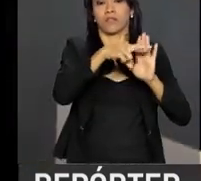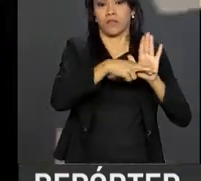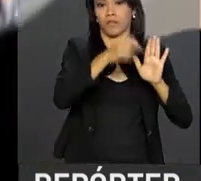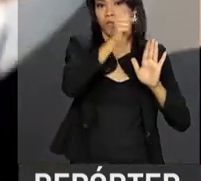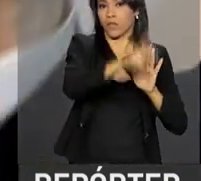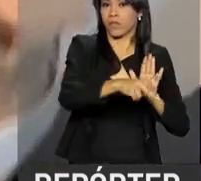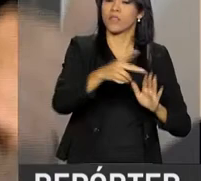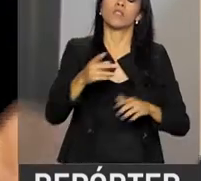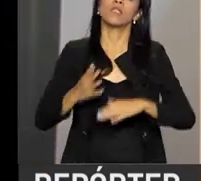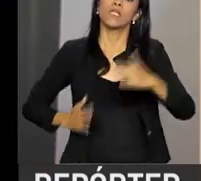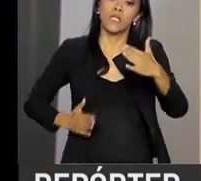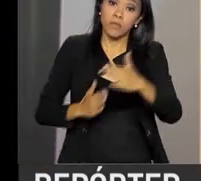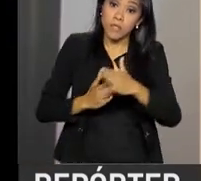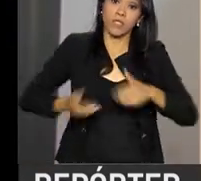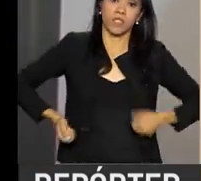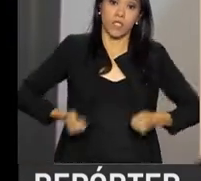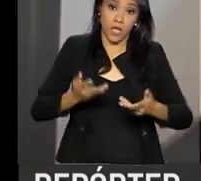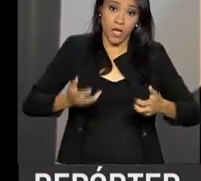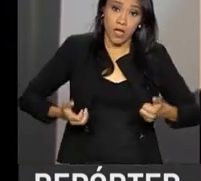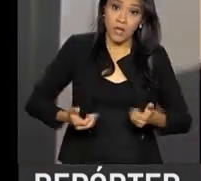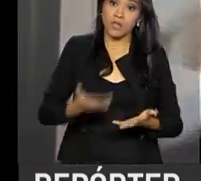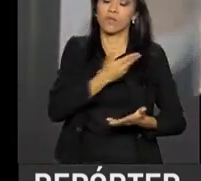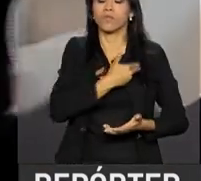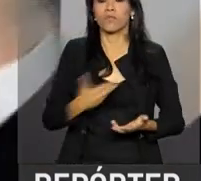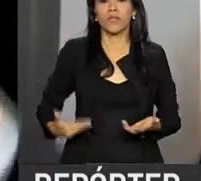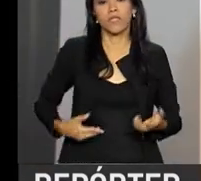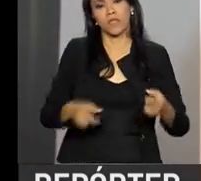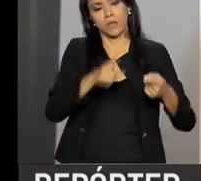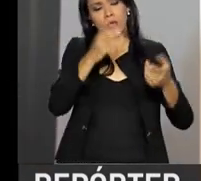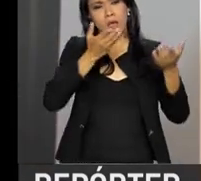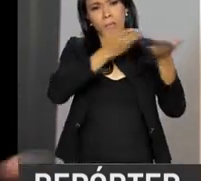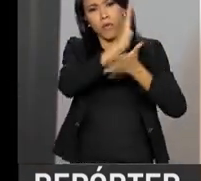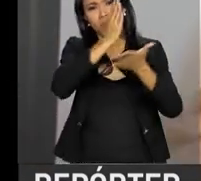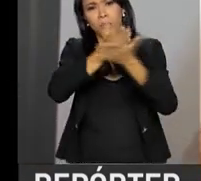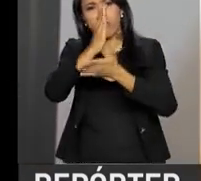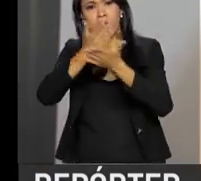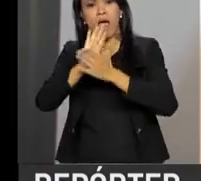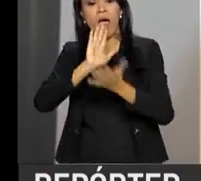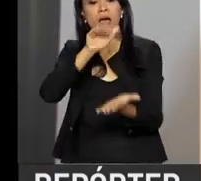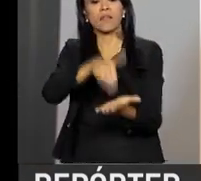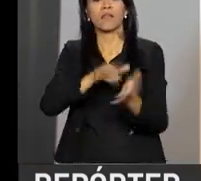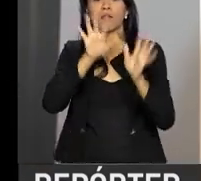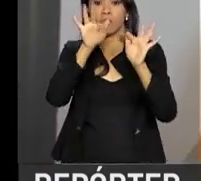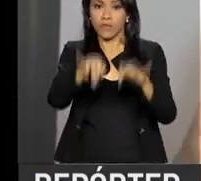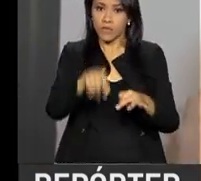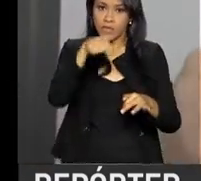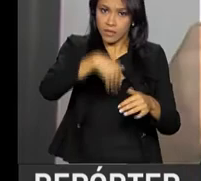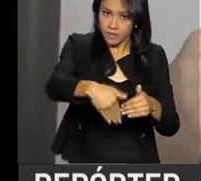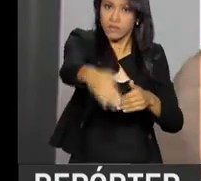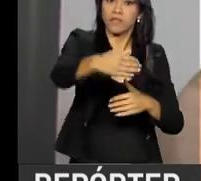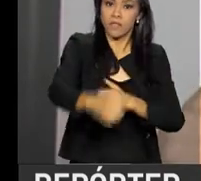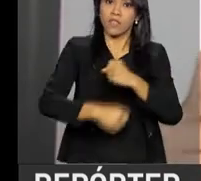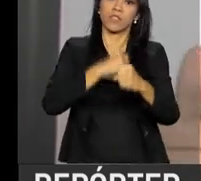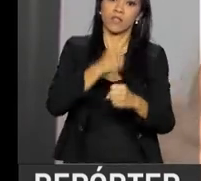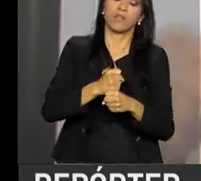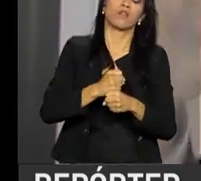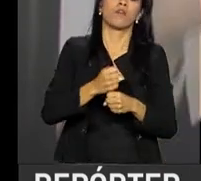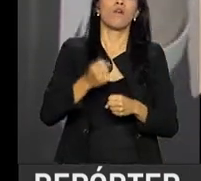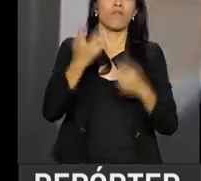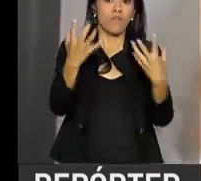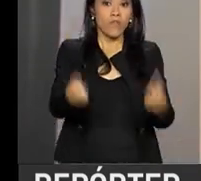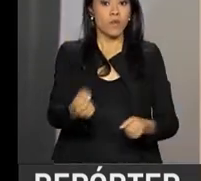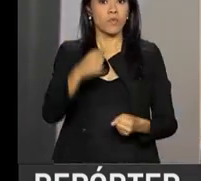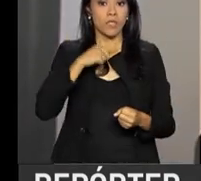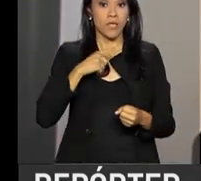toda a agenda de reformas microeconômicas aprovadas até o final do ano que vem nós teremos para as próximas